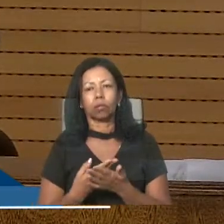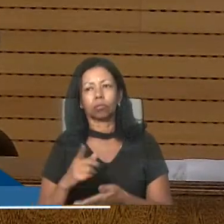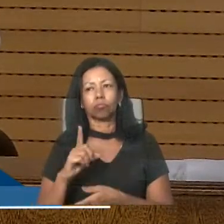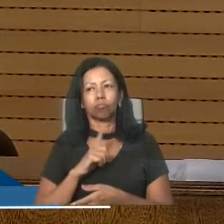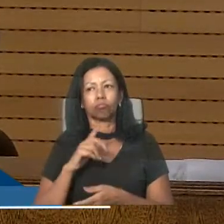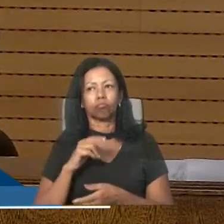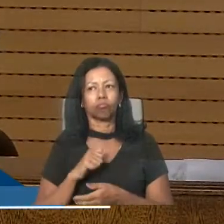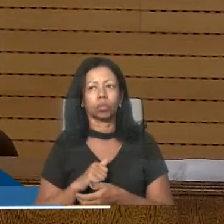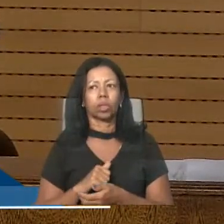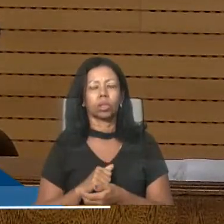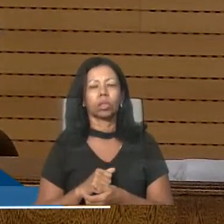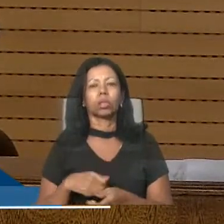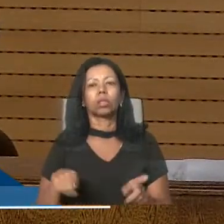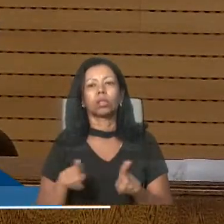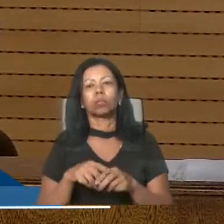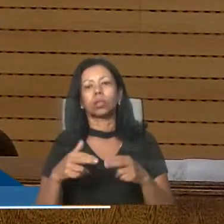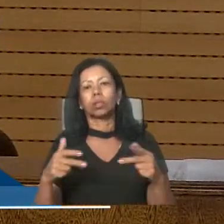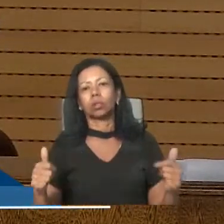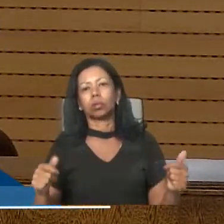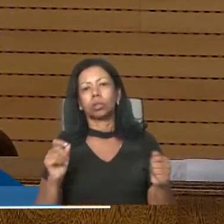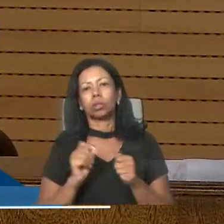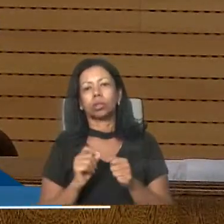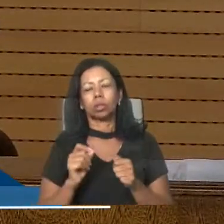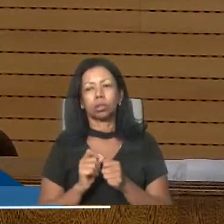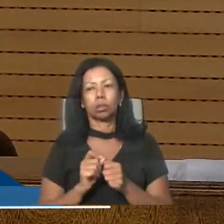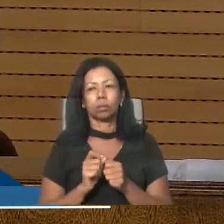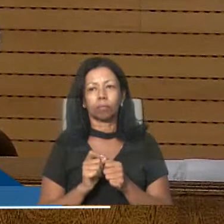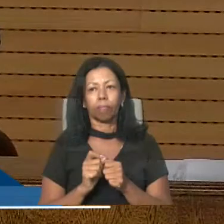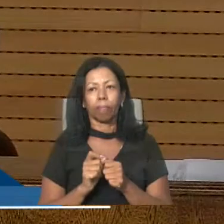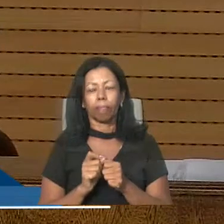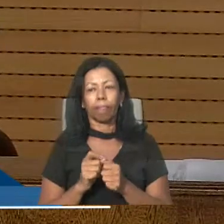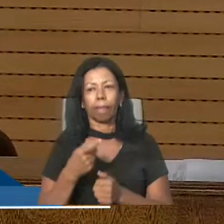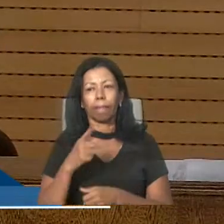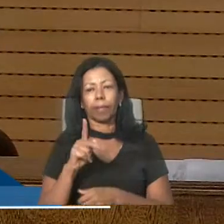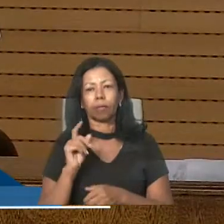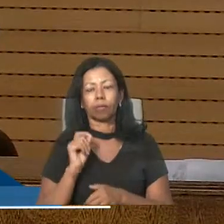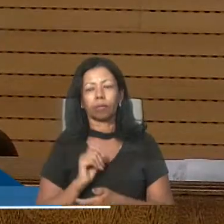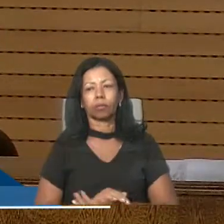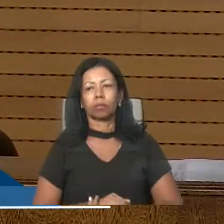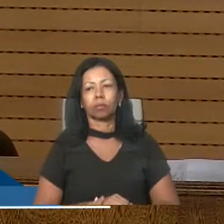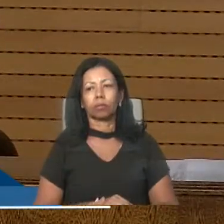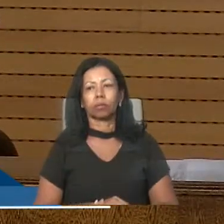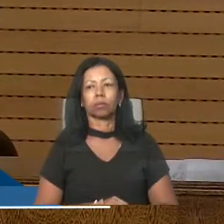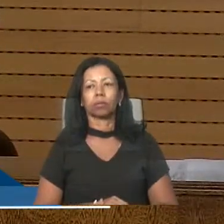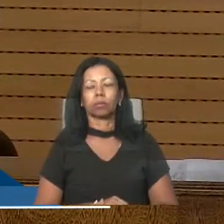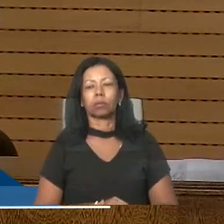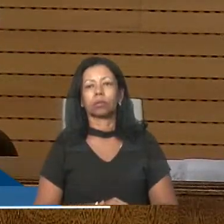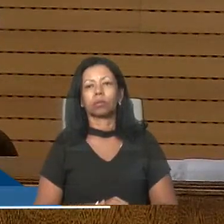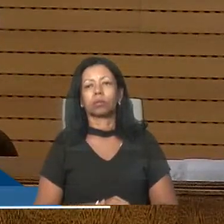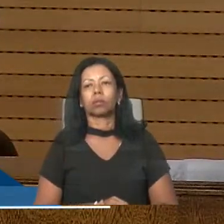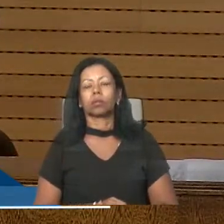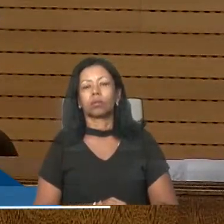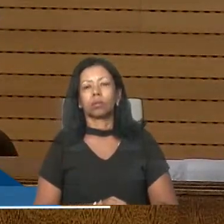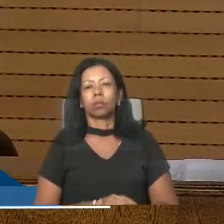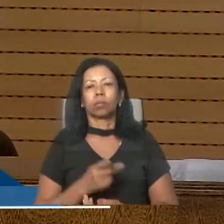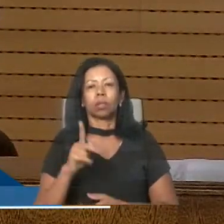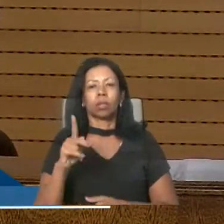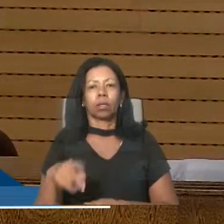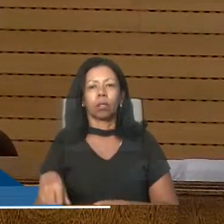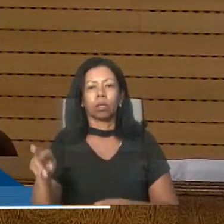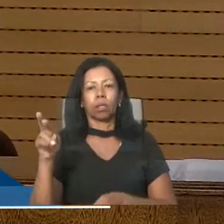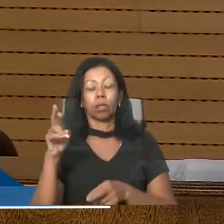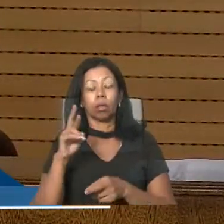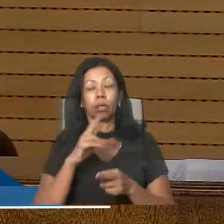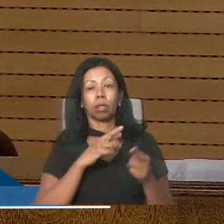formais e materiais da proposição de que se trata. No que concerne a competência,